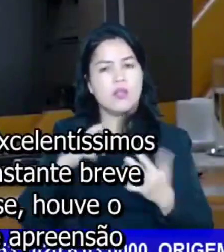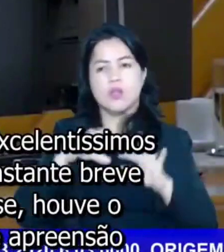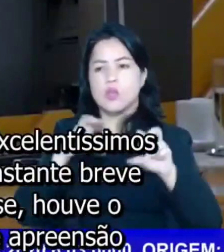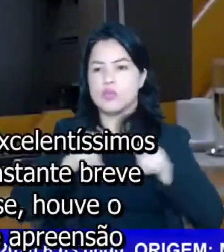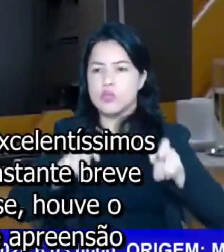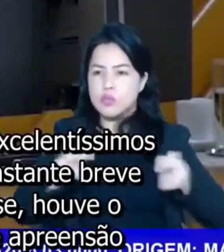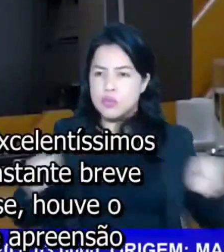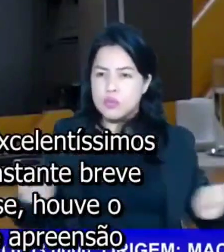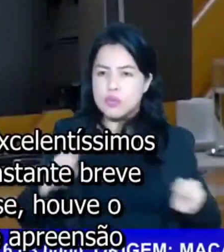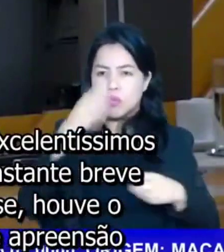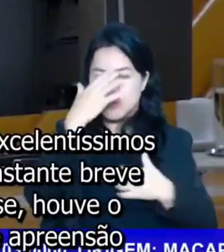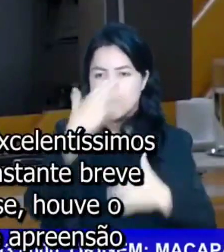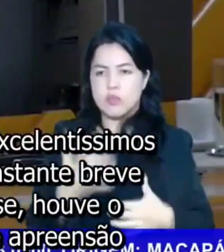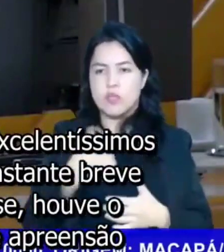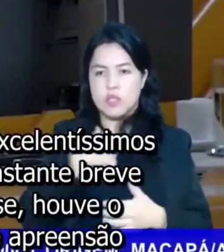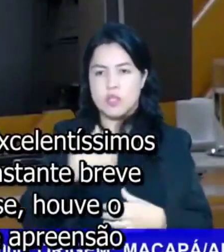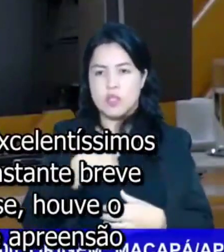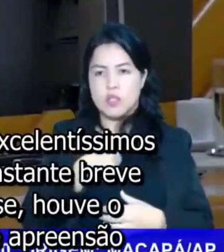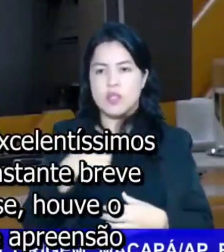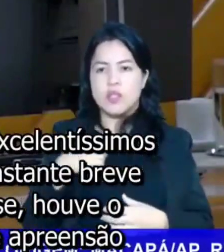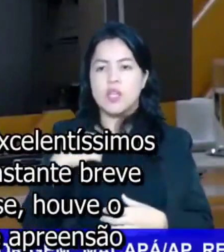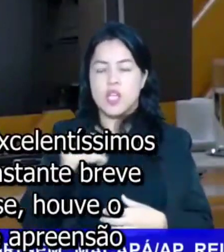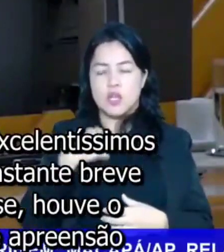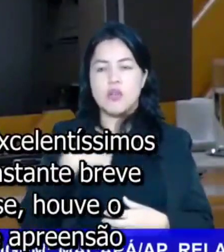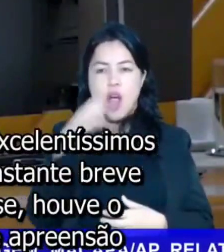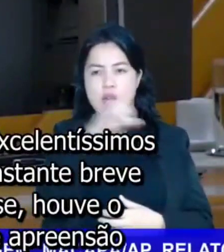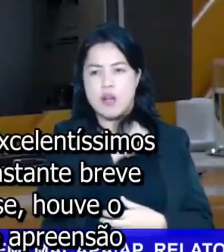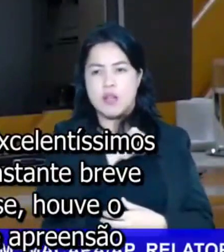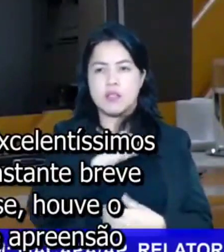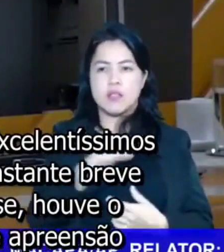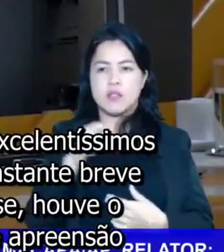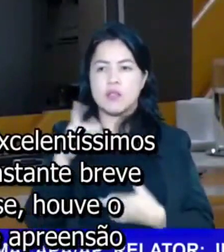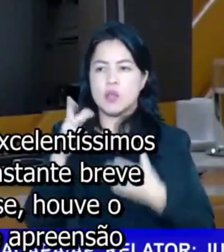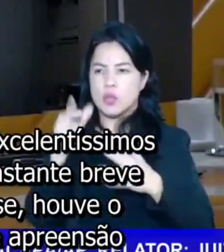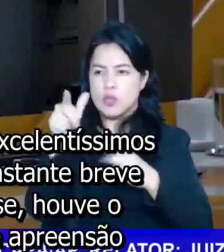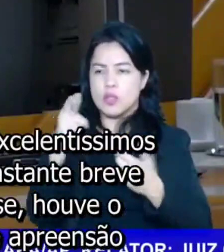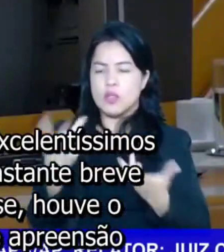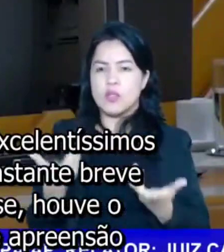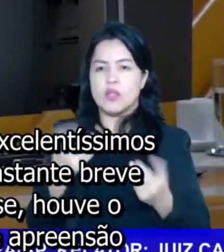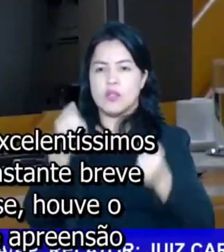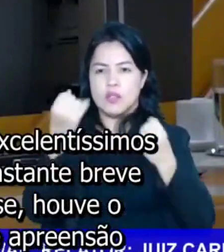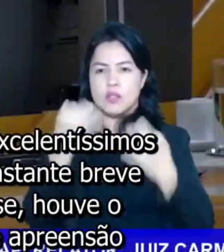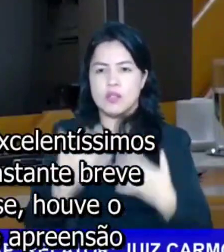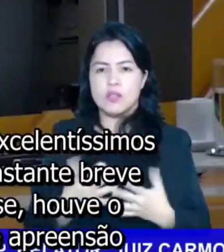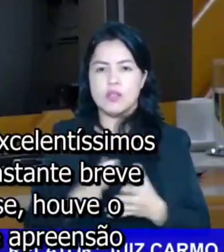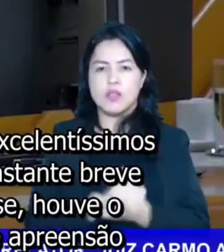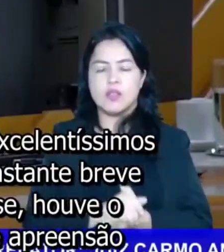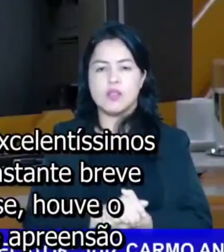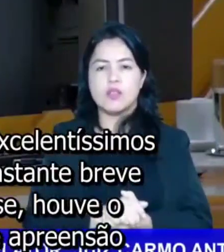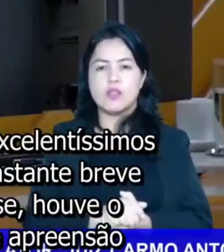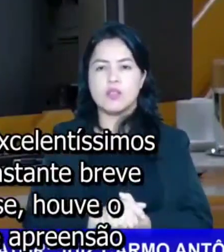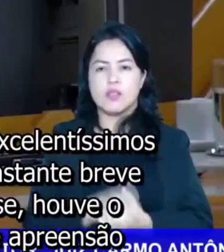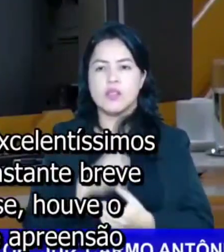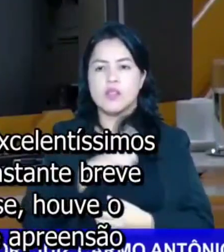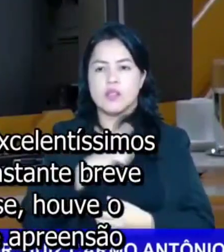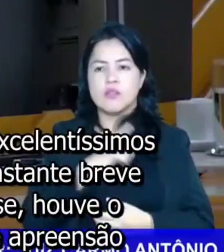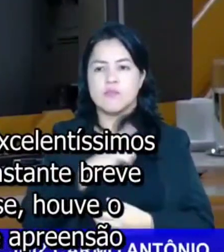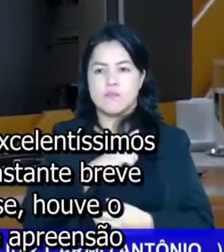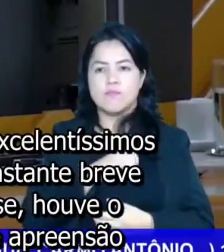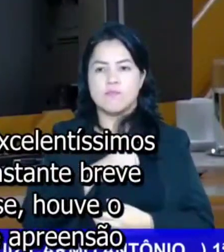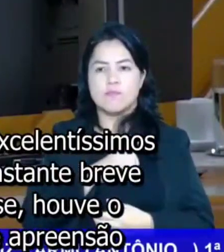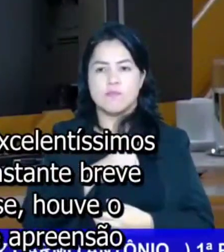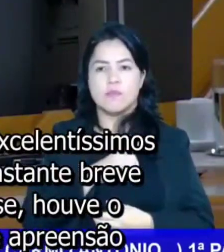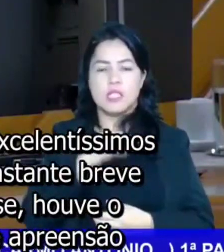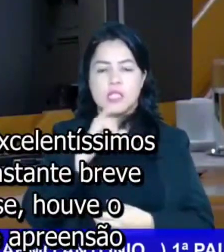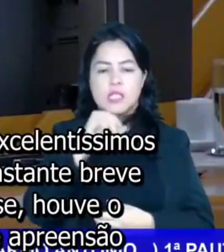Ministério Público, de frente ao seu computador, fazendo leitura em sua tela. Em síntese, houve o indeferimento de